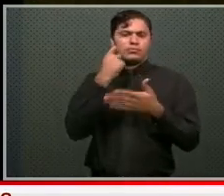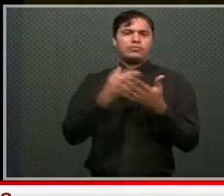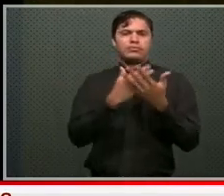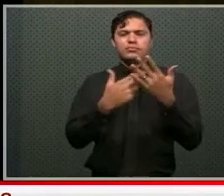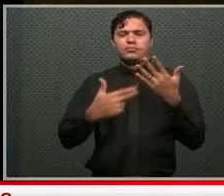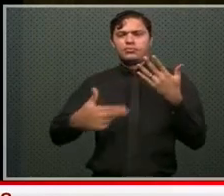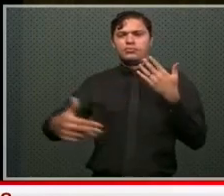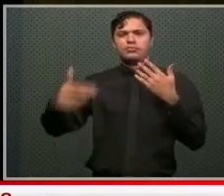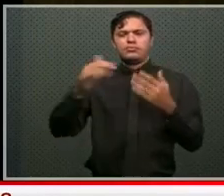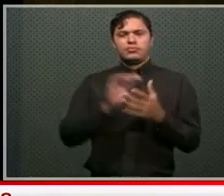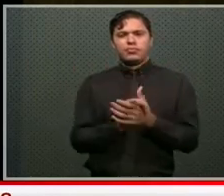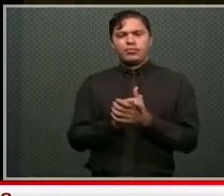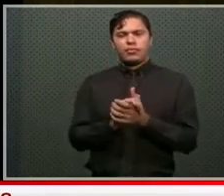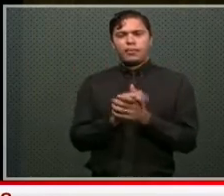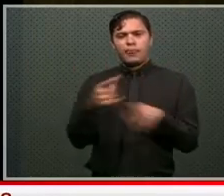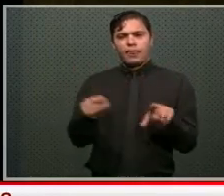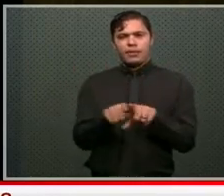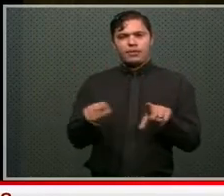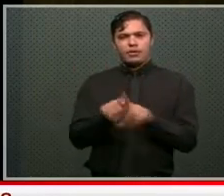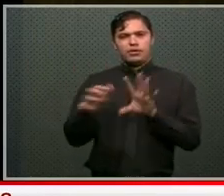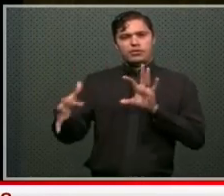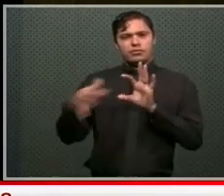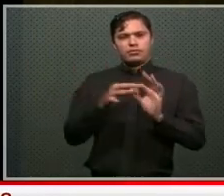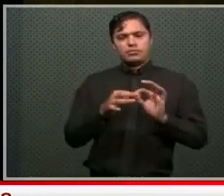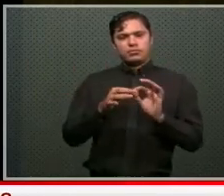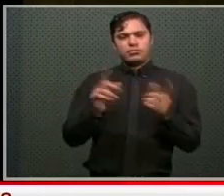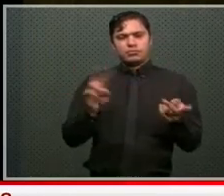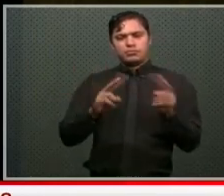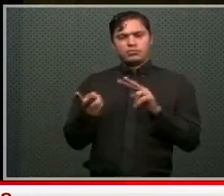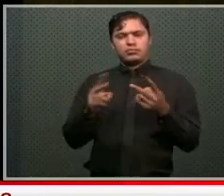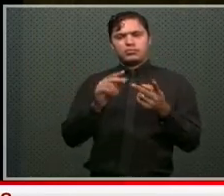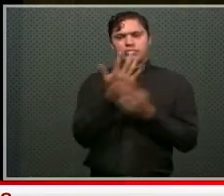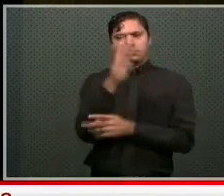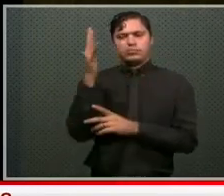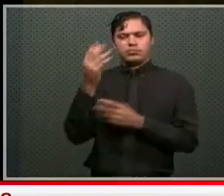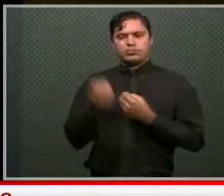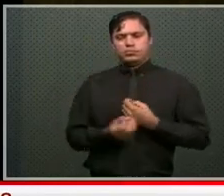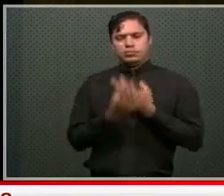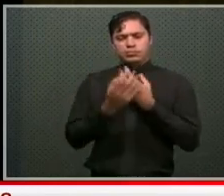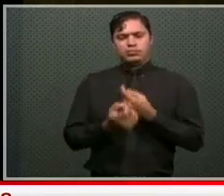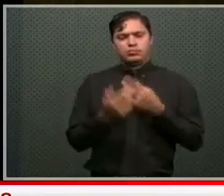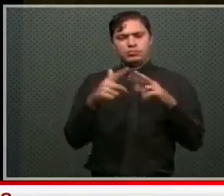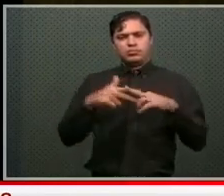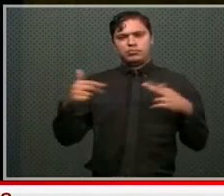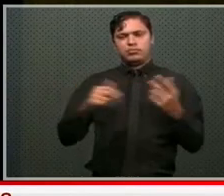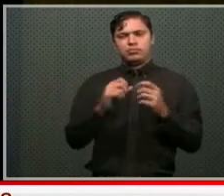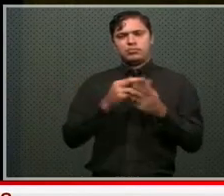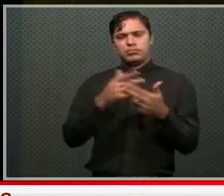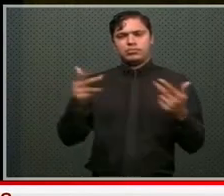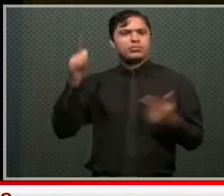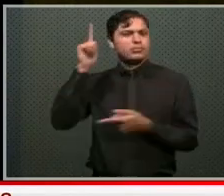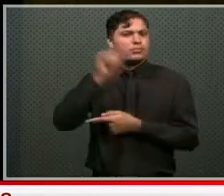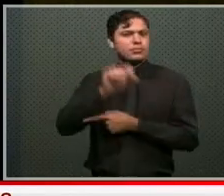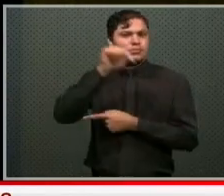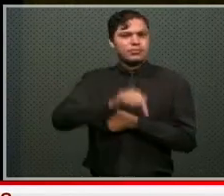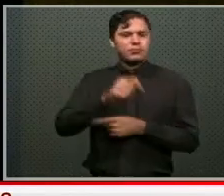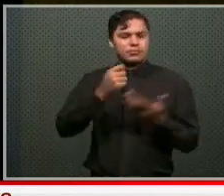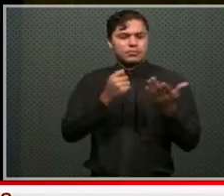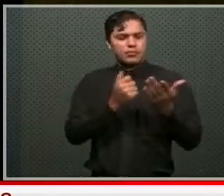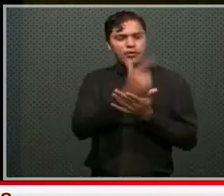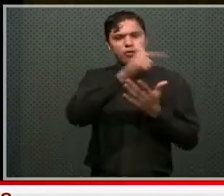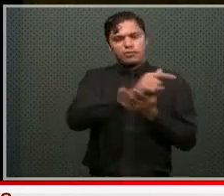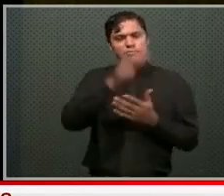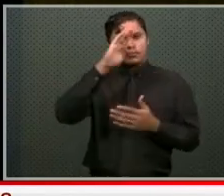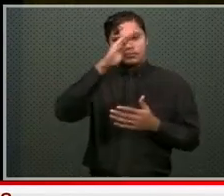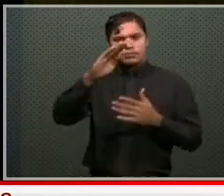a questão vinculada a transição agroecológica a produção orgânica é todo é alcançado somos consumidores e potencial